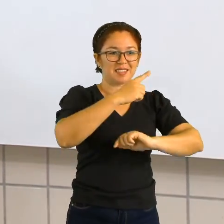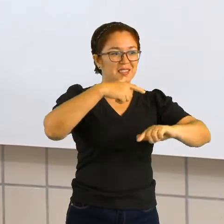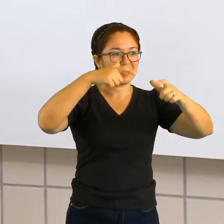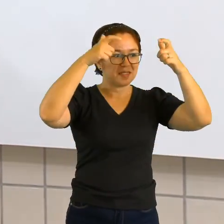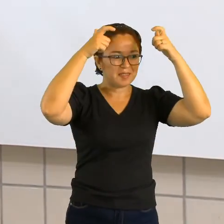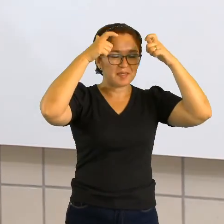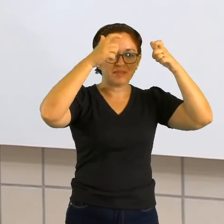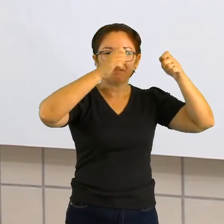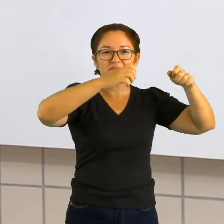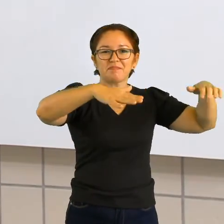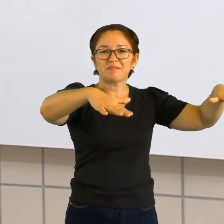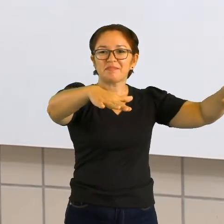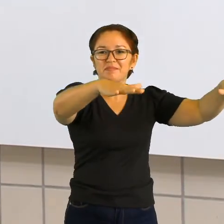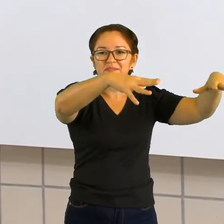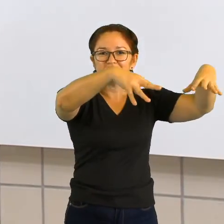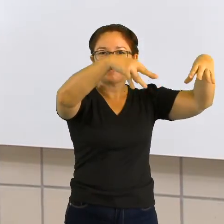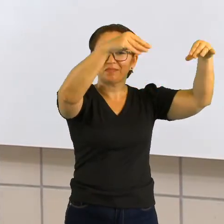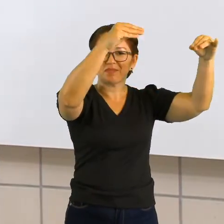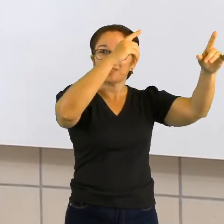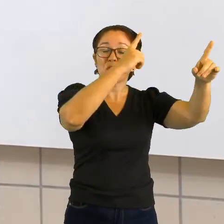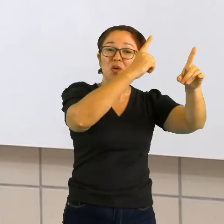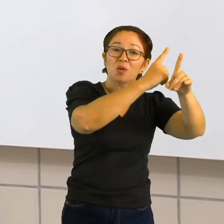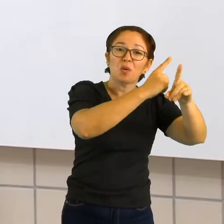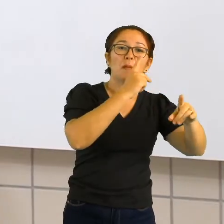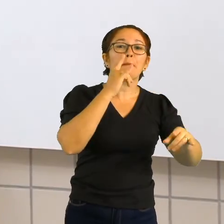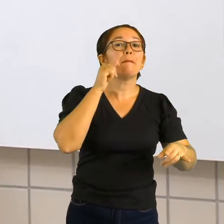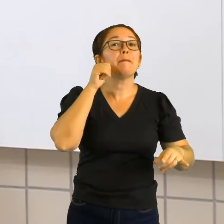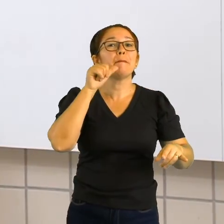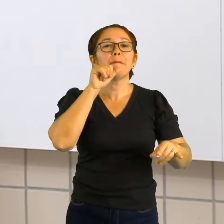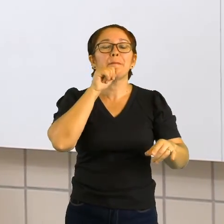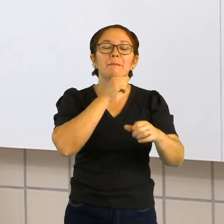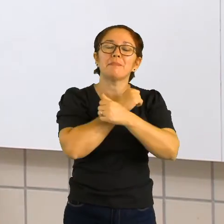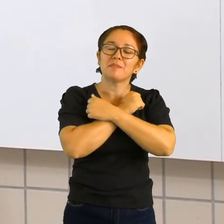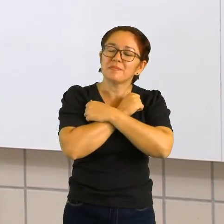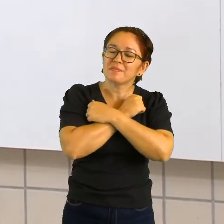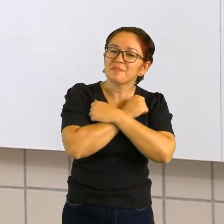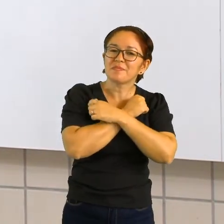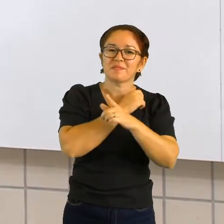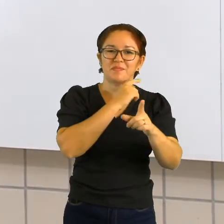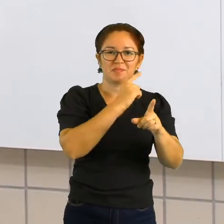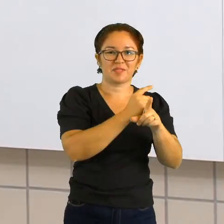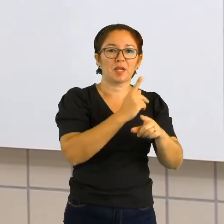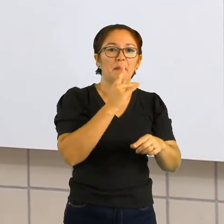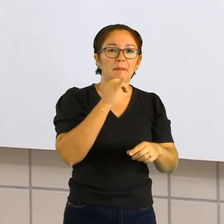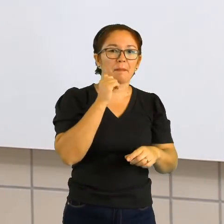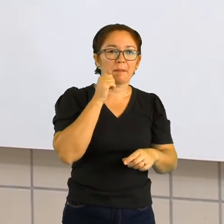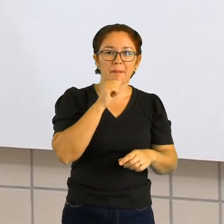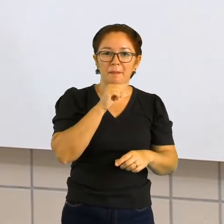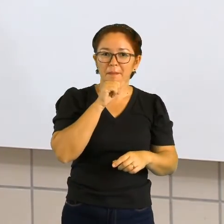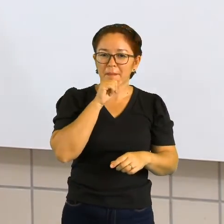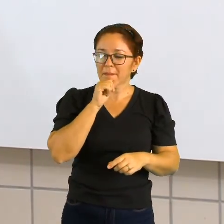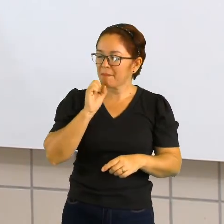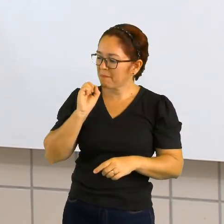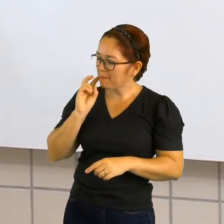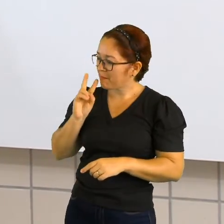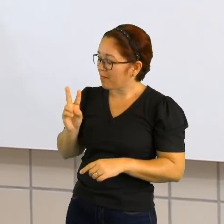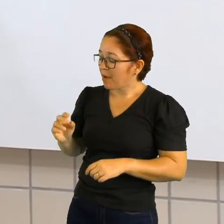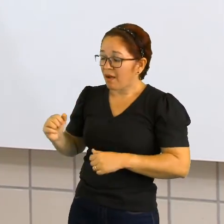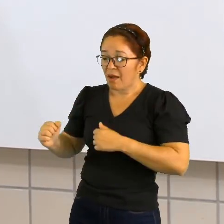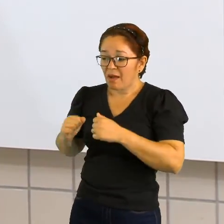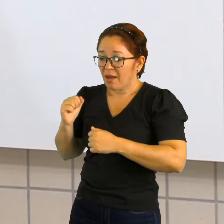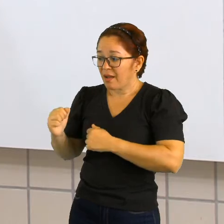E Rapunzel já reencontra os pais dela e aí eles já reconhecem e aí as coisas vão